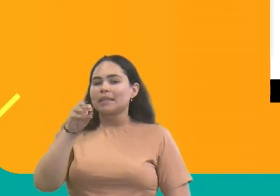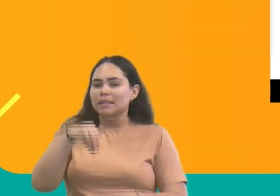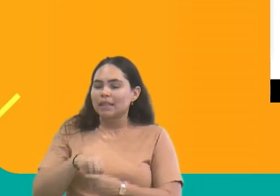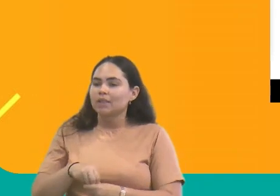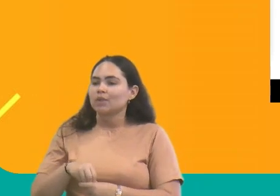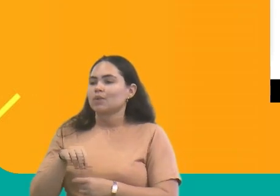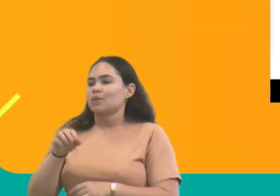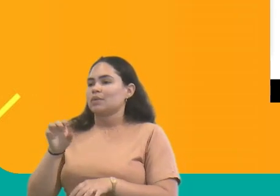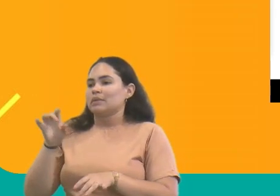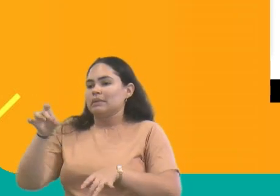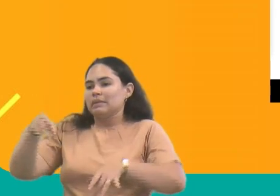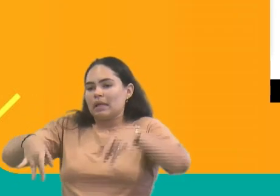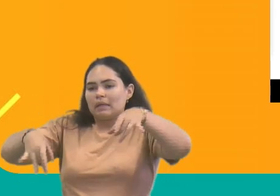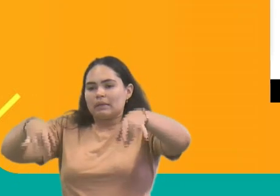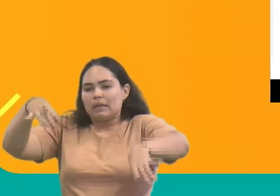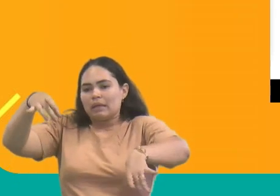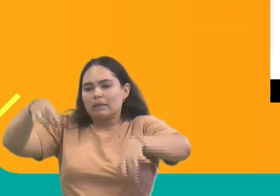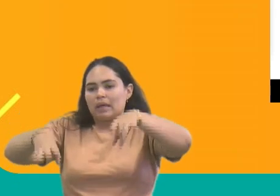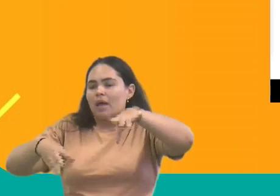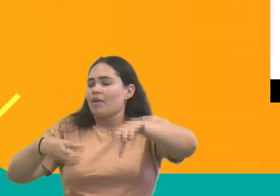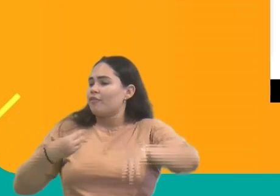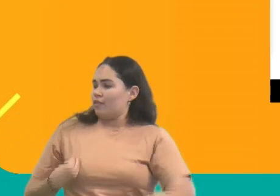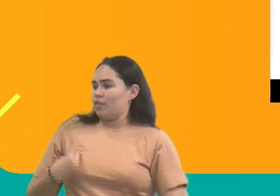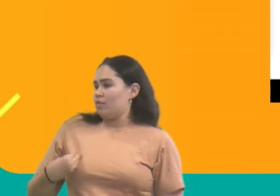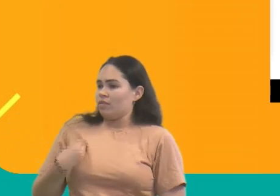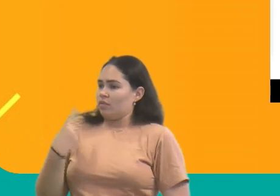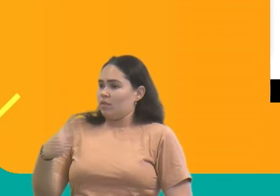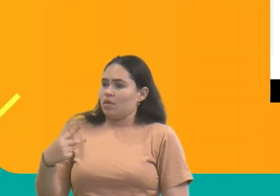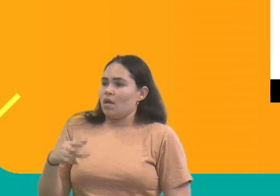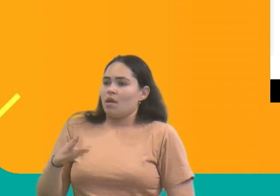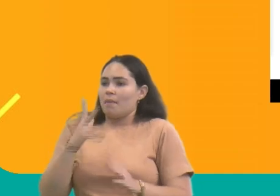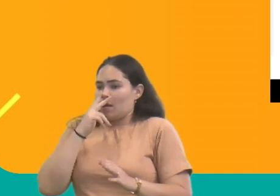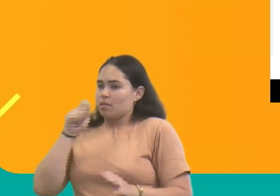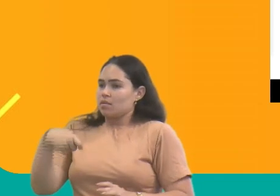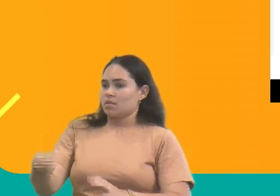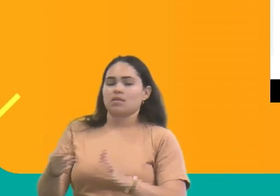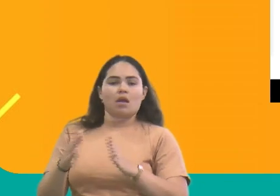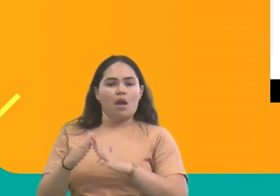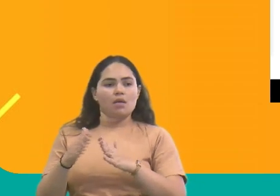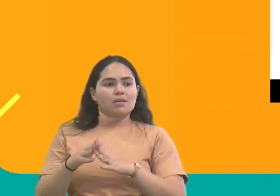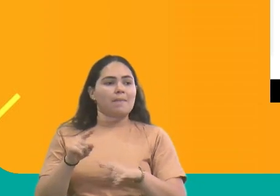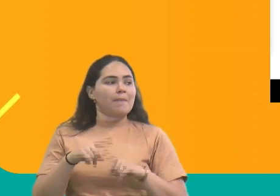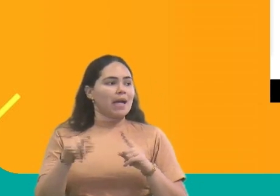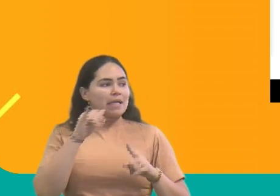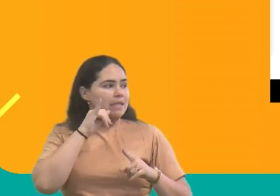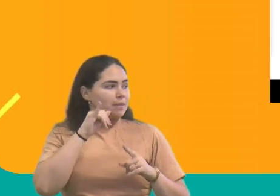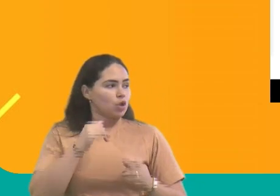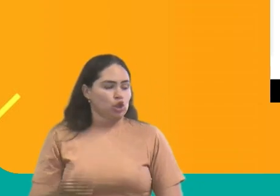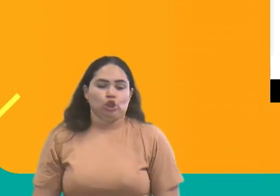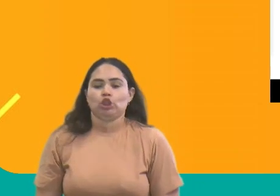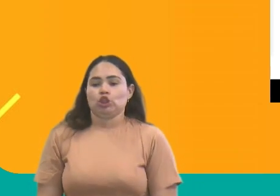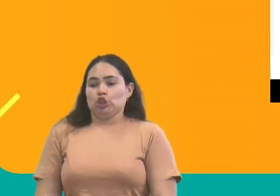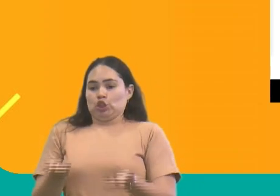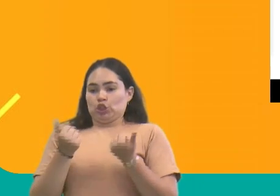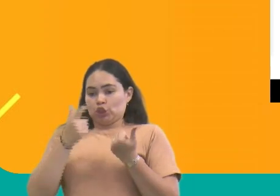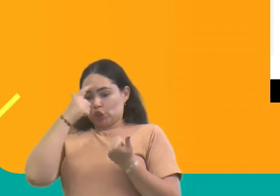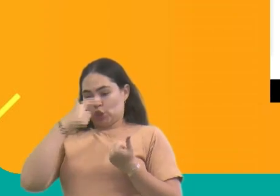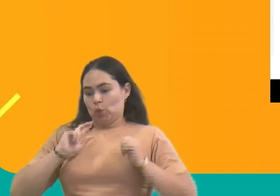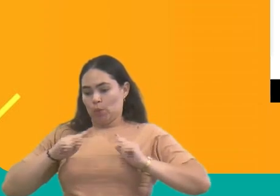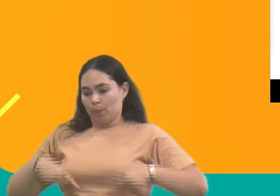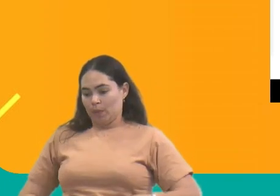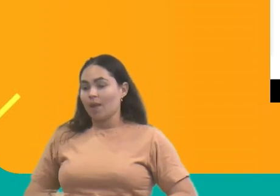e micro-organismos e que vivem ali, gente, é o lugar deles. Só que na hora que essa água é retirada para o consumo humano,